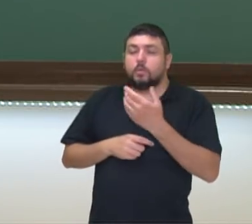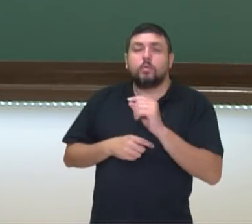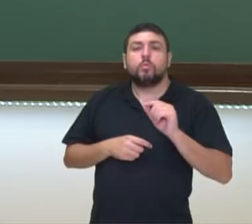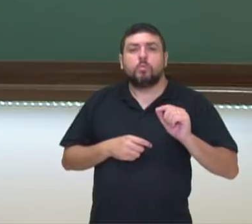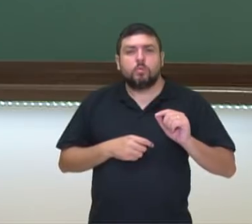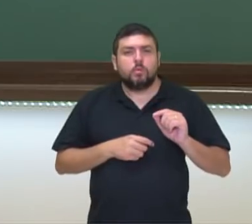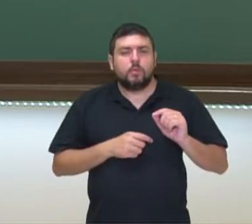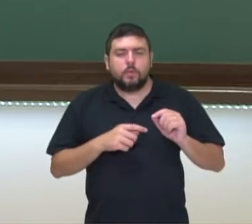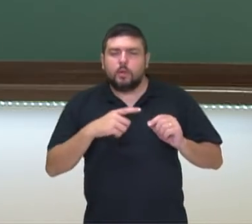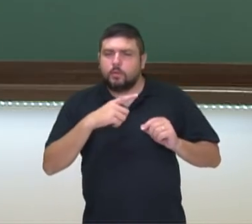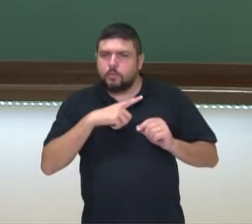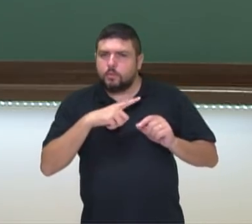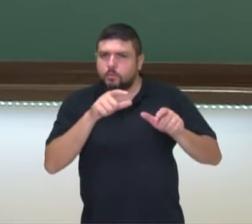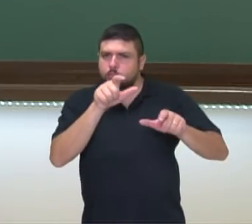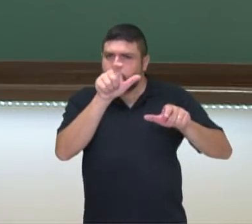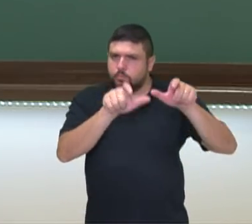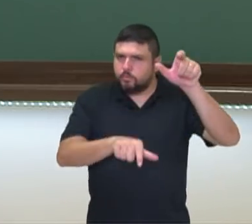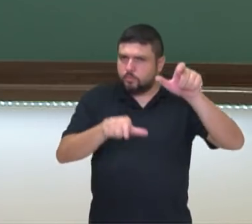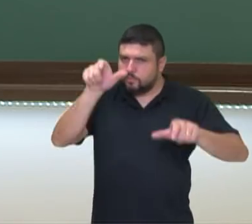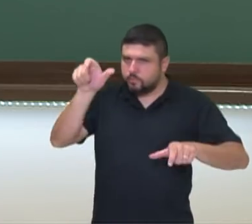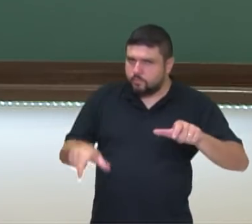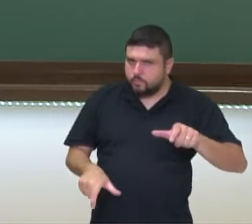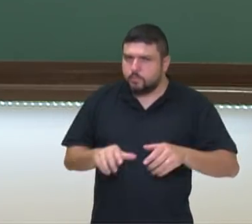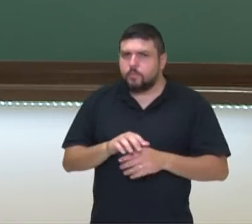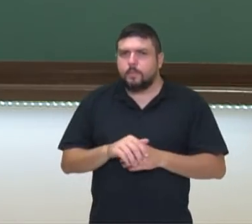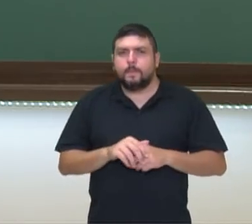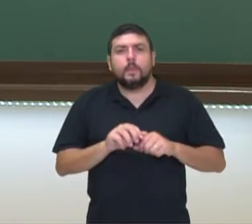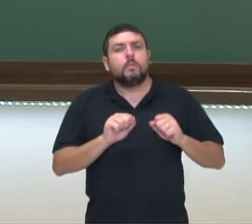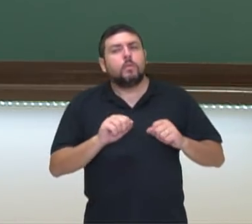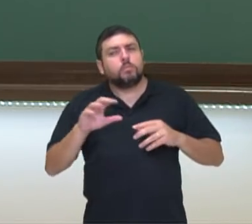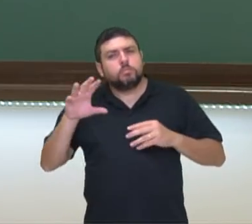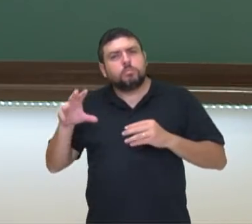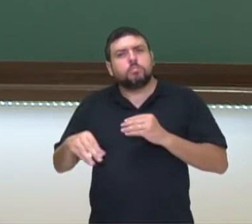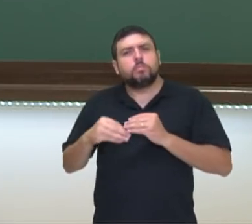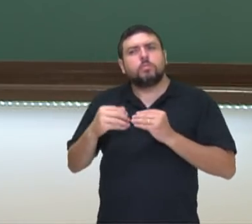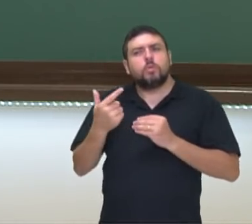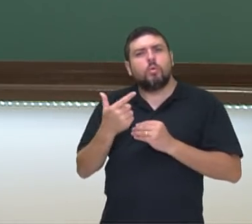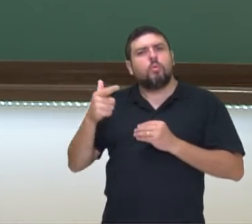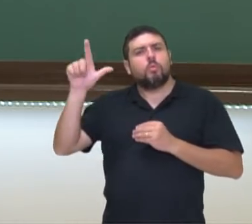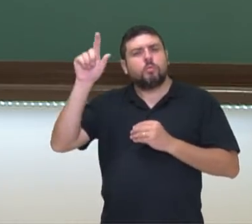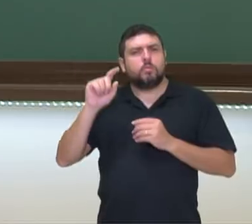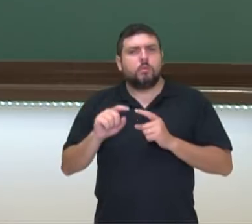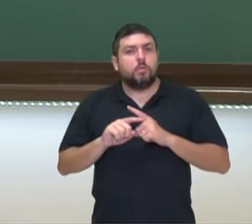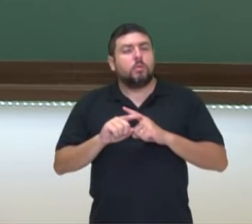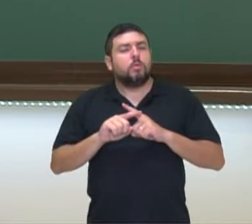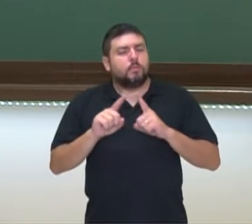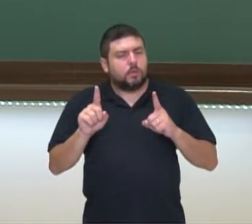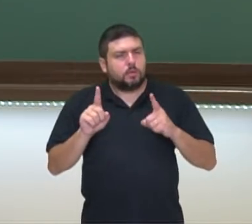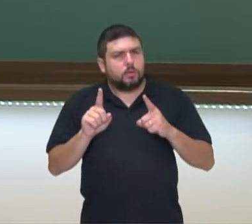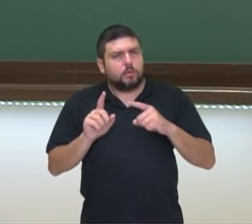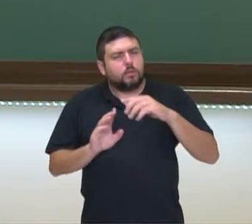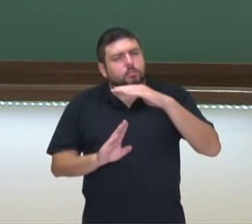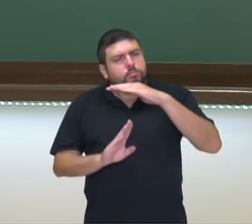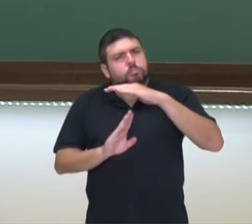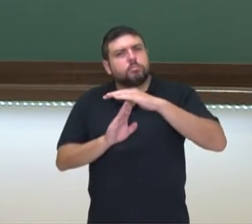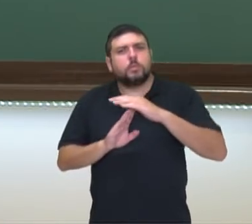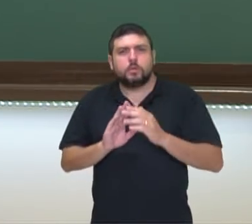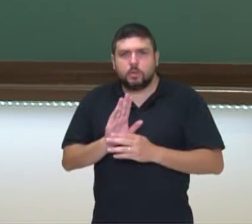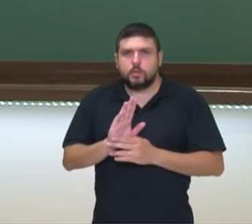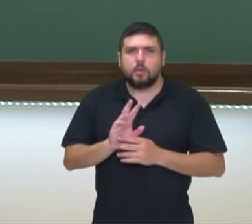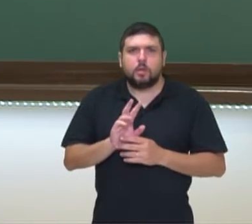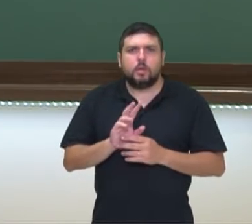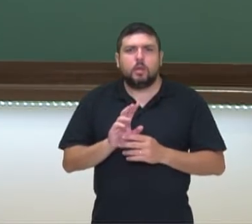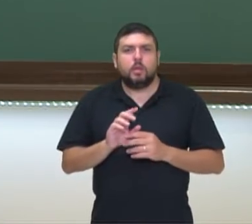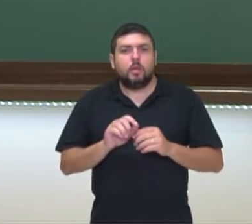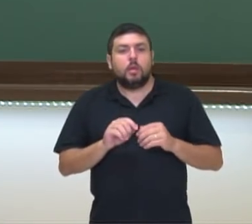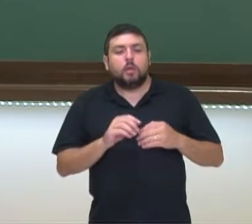alguns personagens, podemos incluir outros, mas é interessante que seja limitado. Ainda temos já um indicativo do